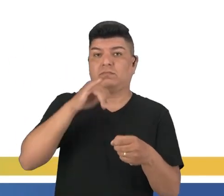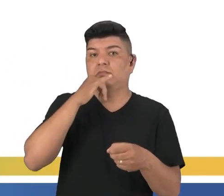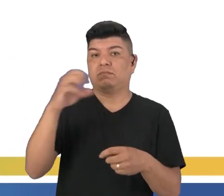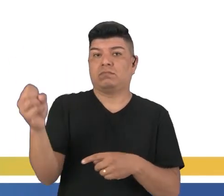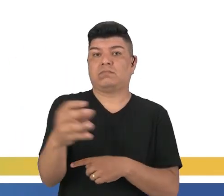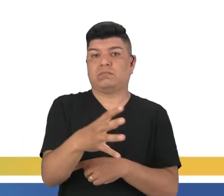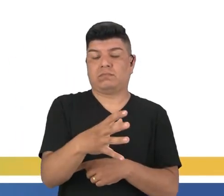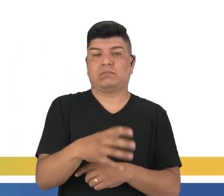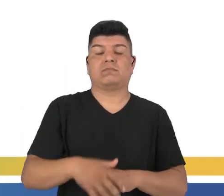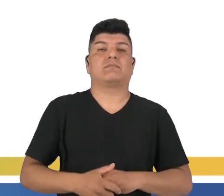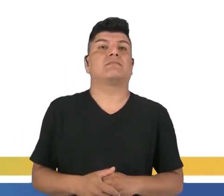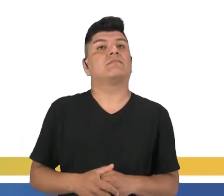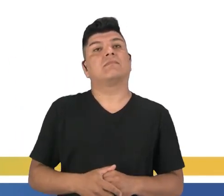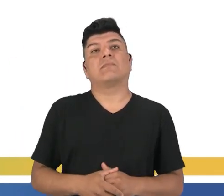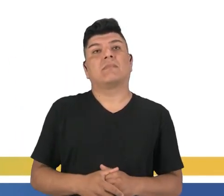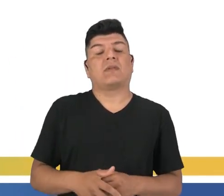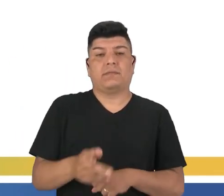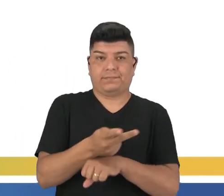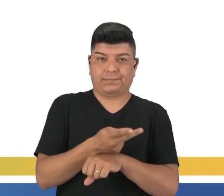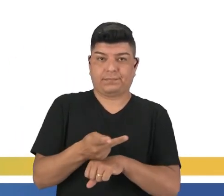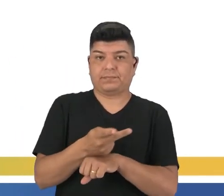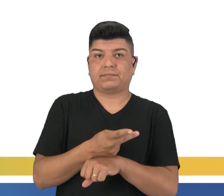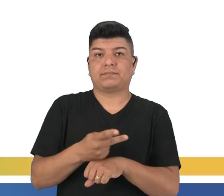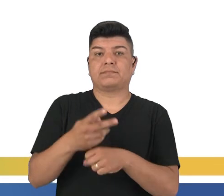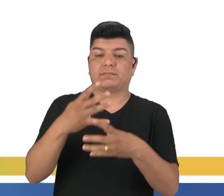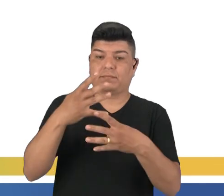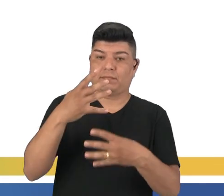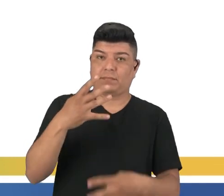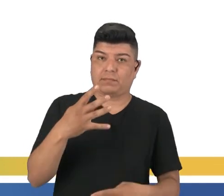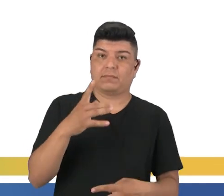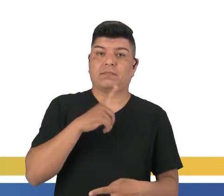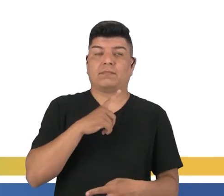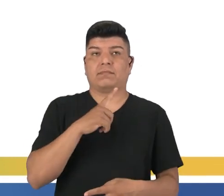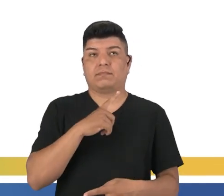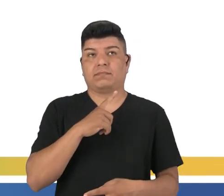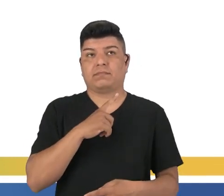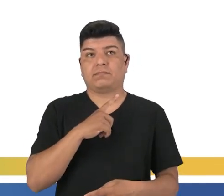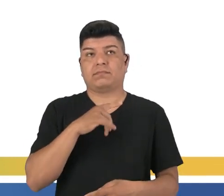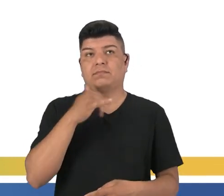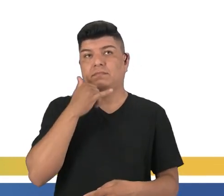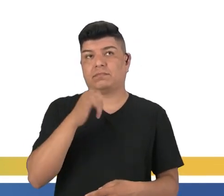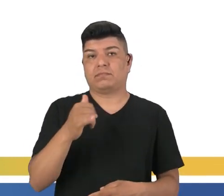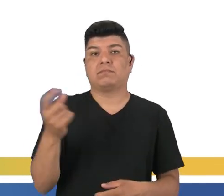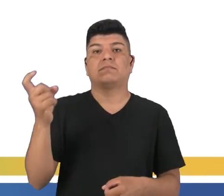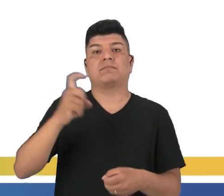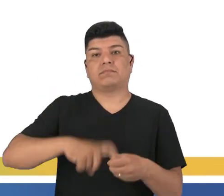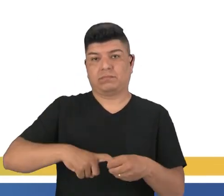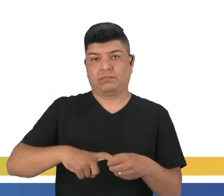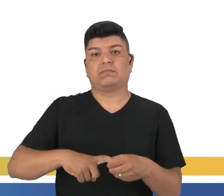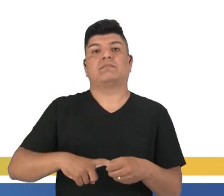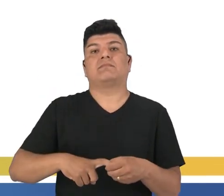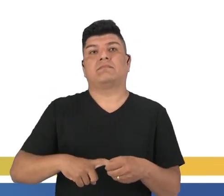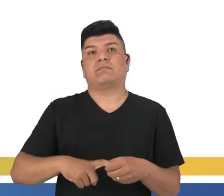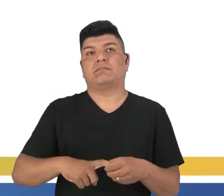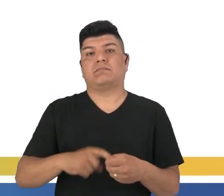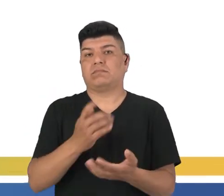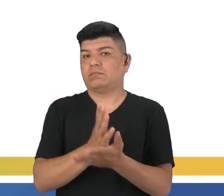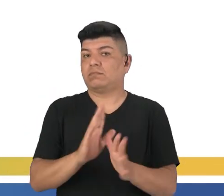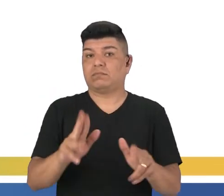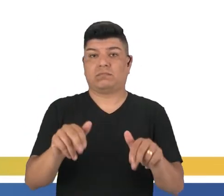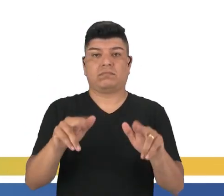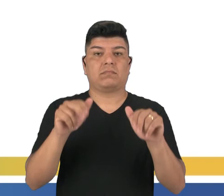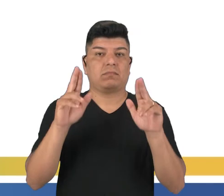energia. Então vamos procurar as alternativas aí em que nós temos energias que são renováveis, ou seja, que não vão